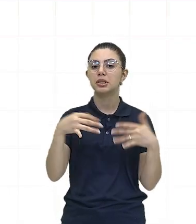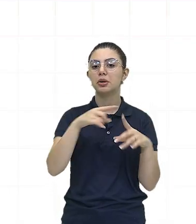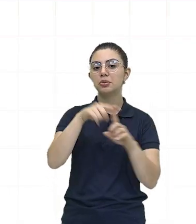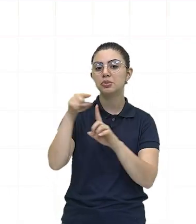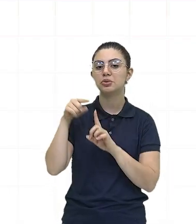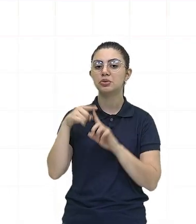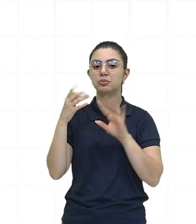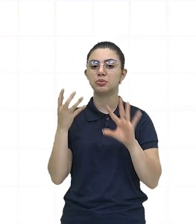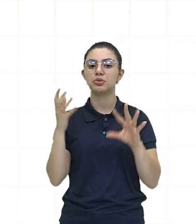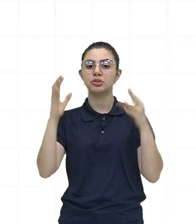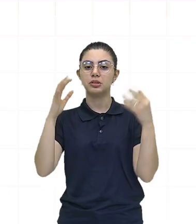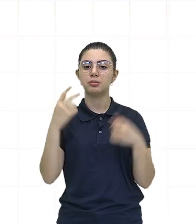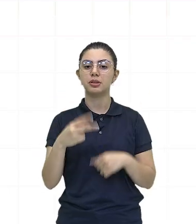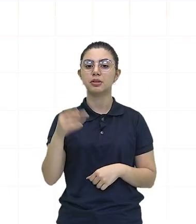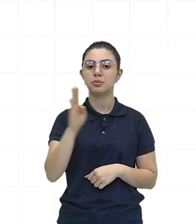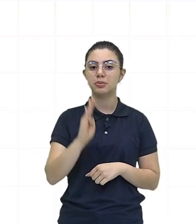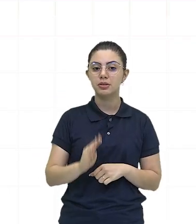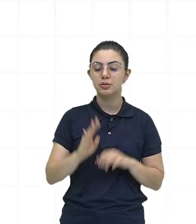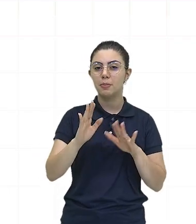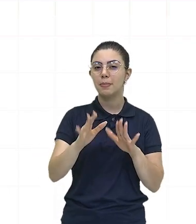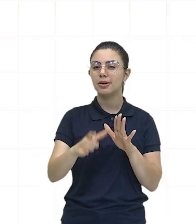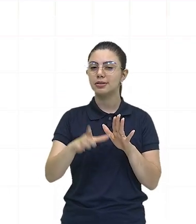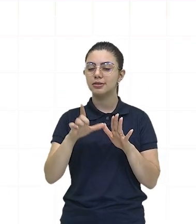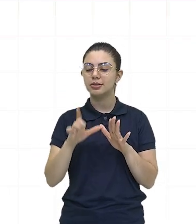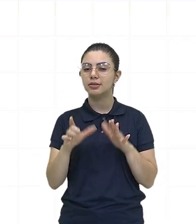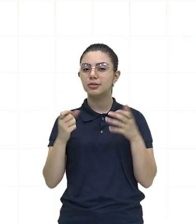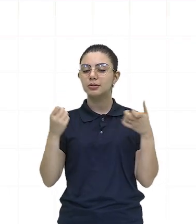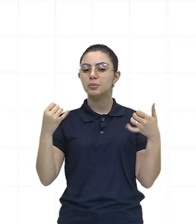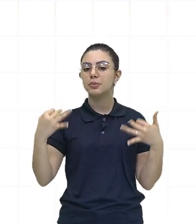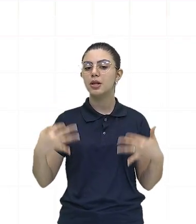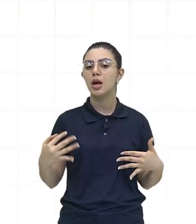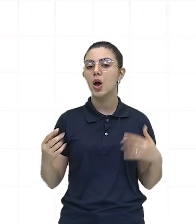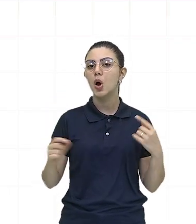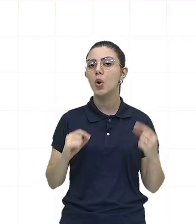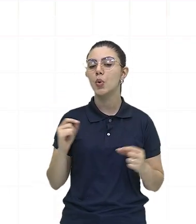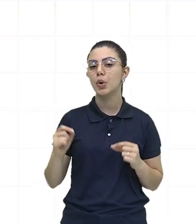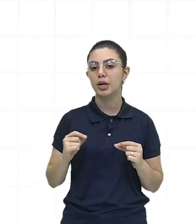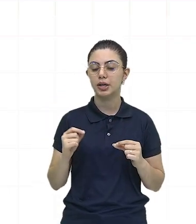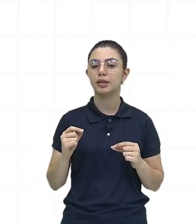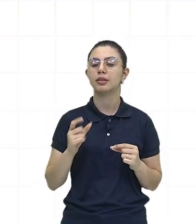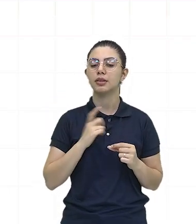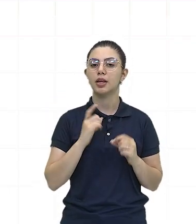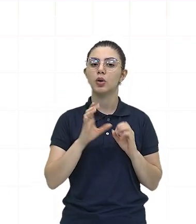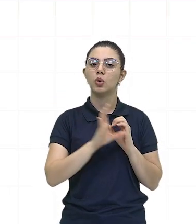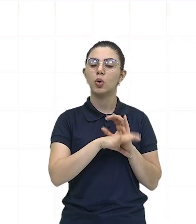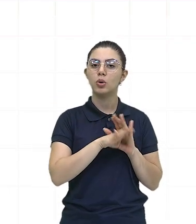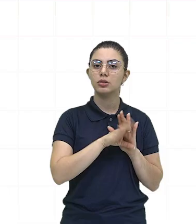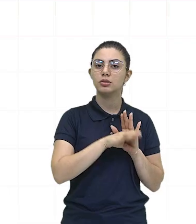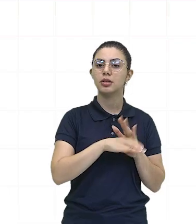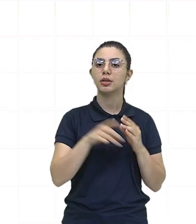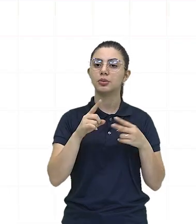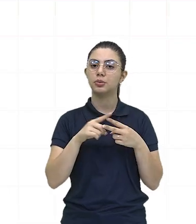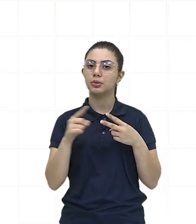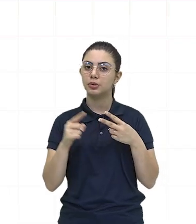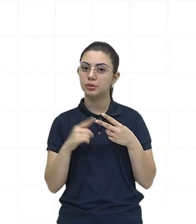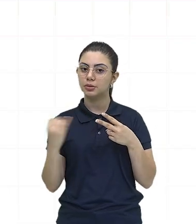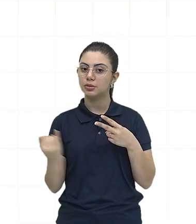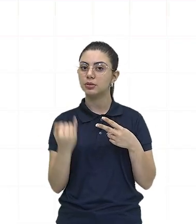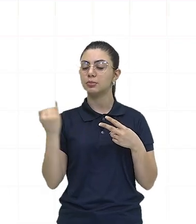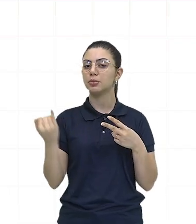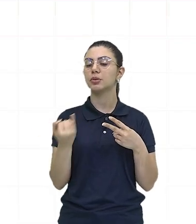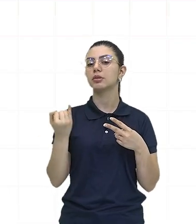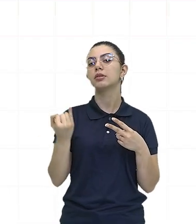do Brasil, a gente verifica a diferença entre dois conceitos muito importantes, que é